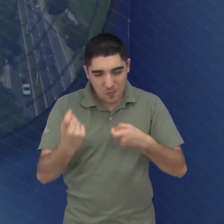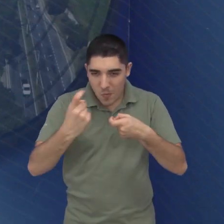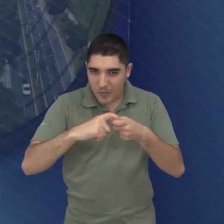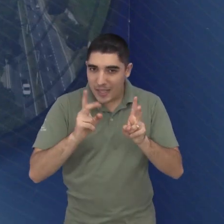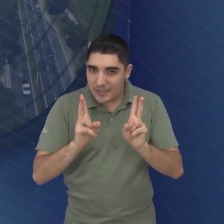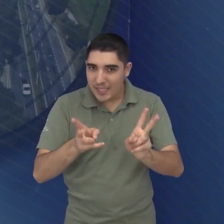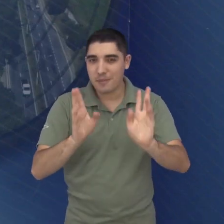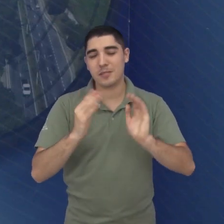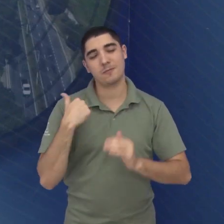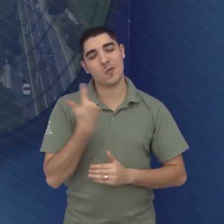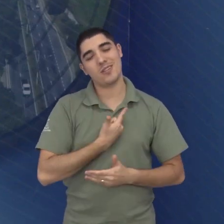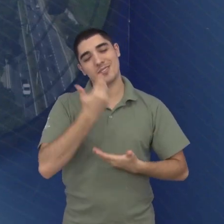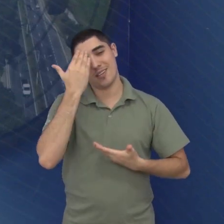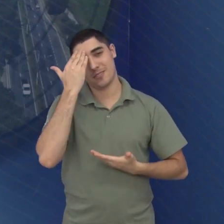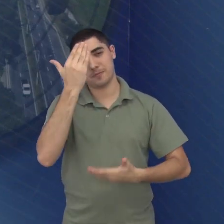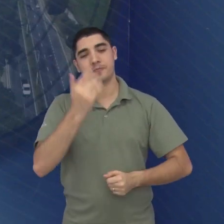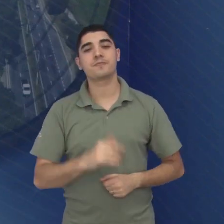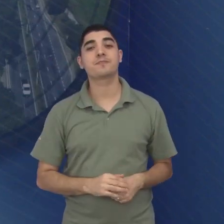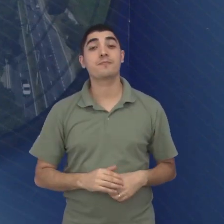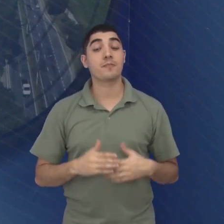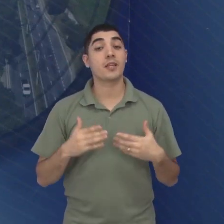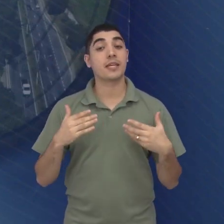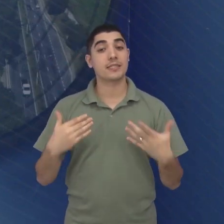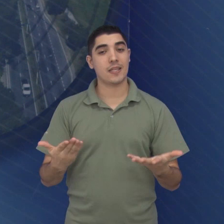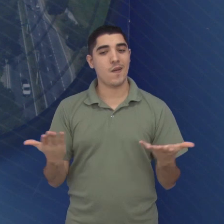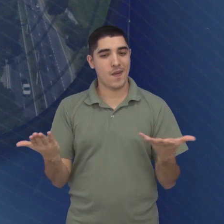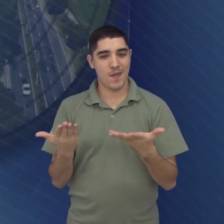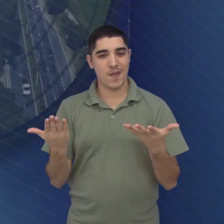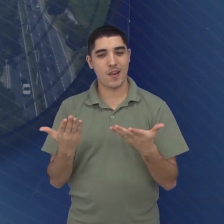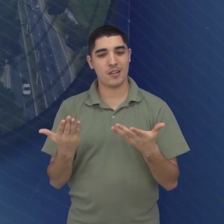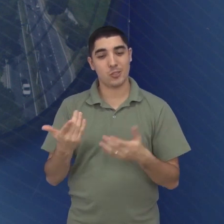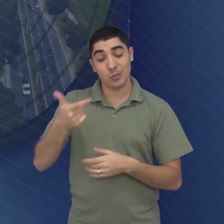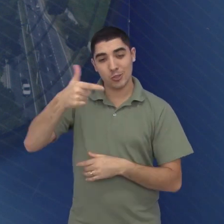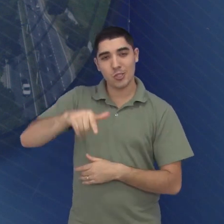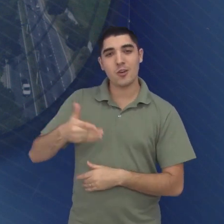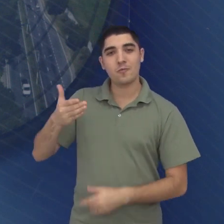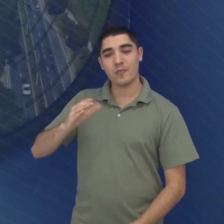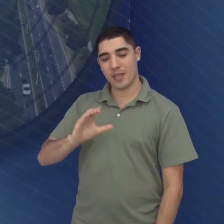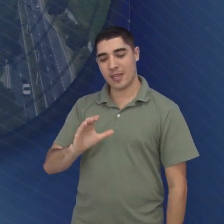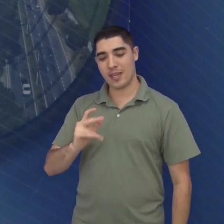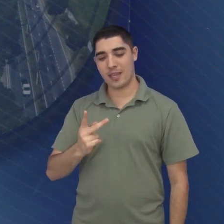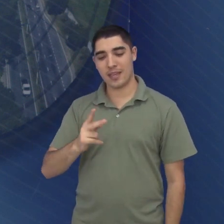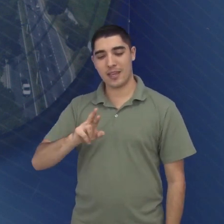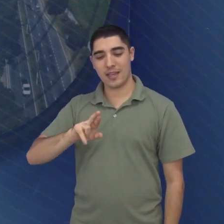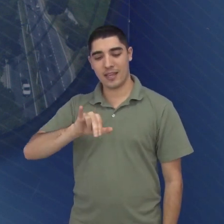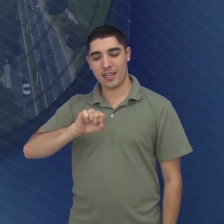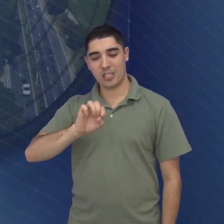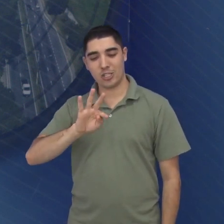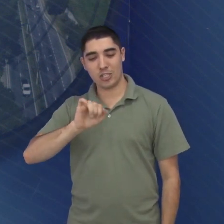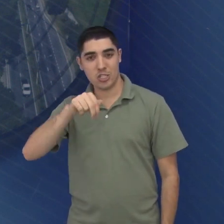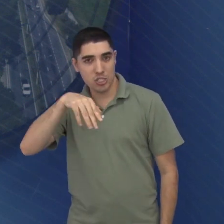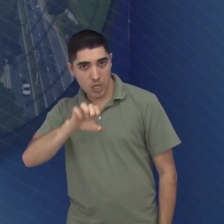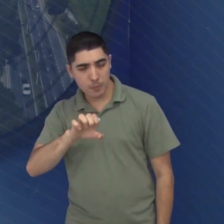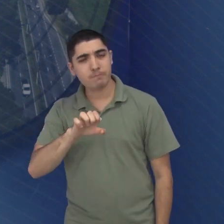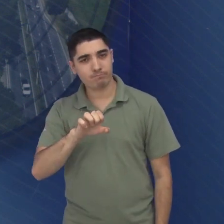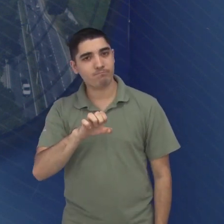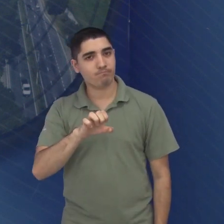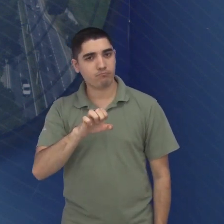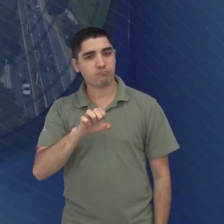Volte sempre, nós que agradecemos. Queria voltar com a Cristiane. Cristiane, é bem isso, né? A gente fala um